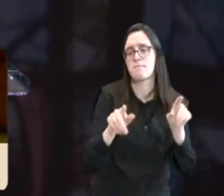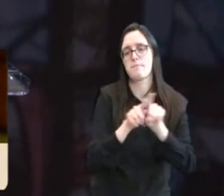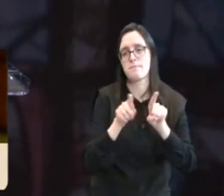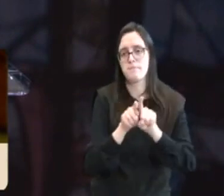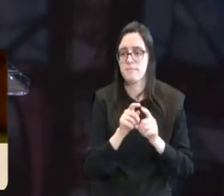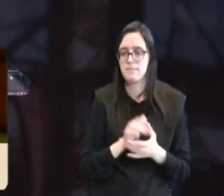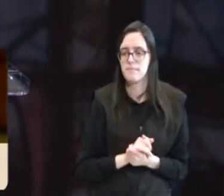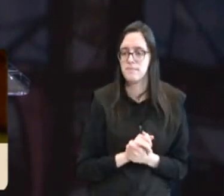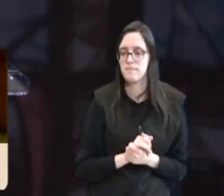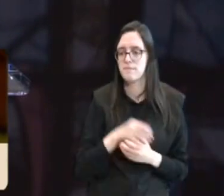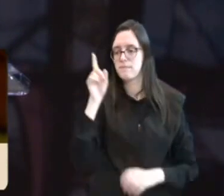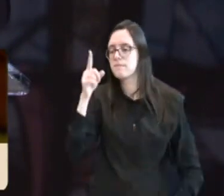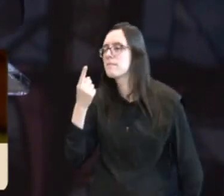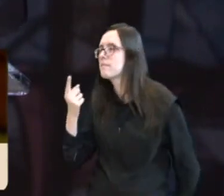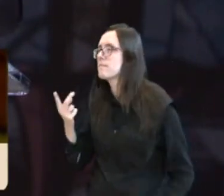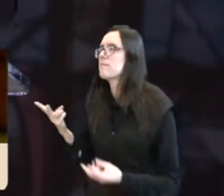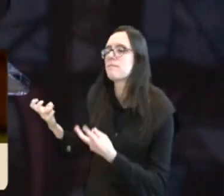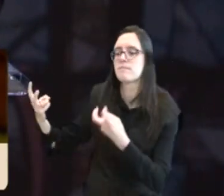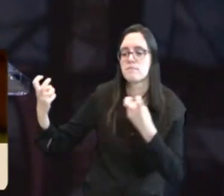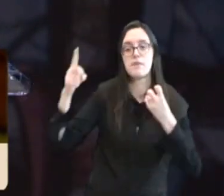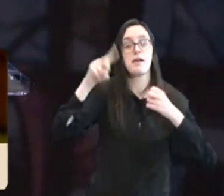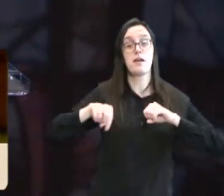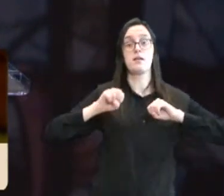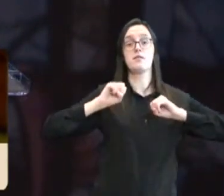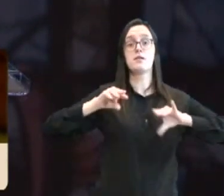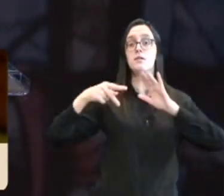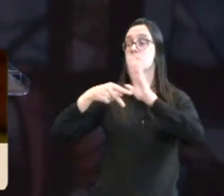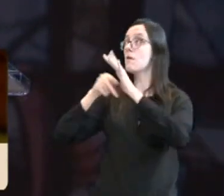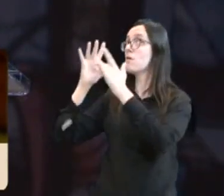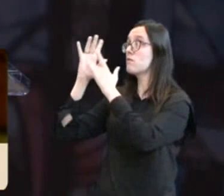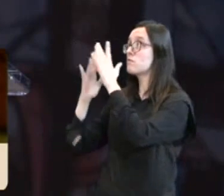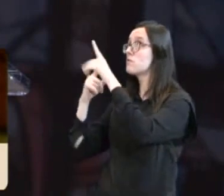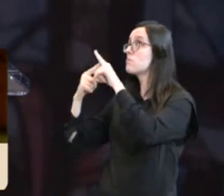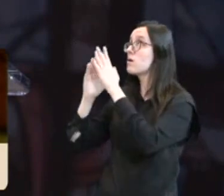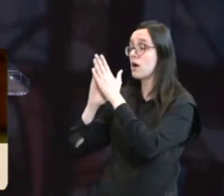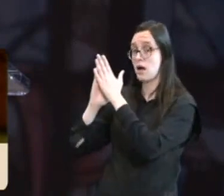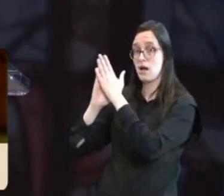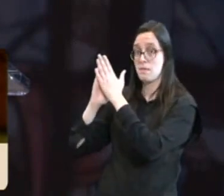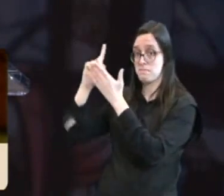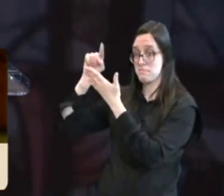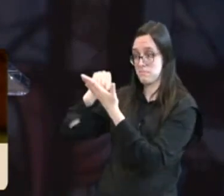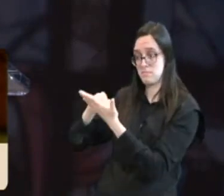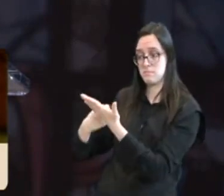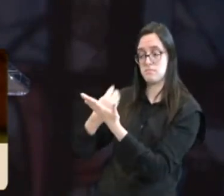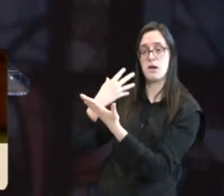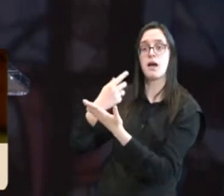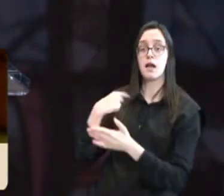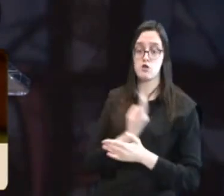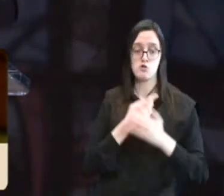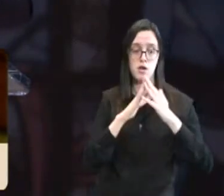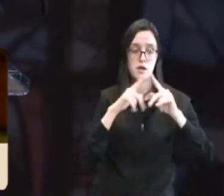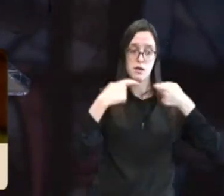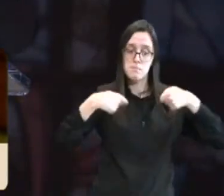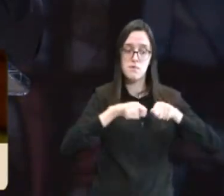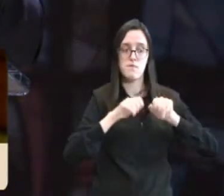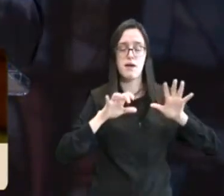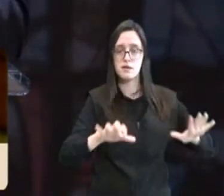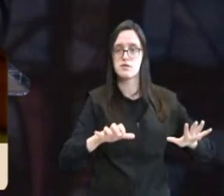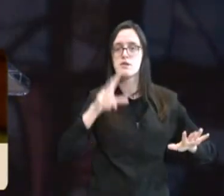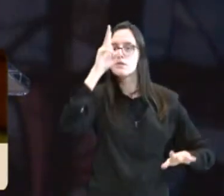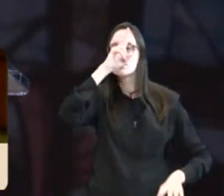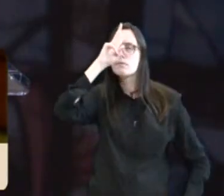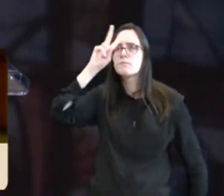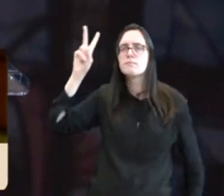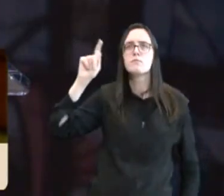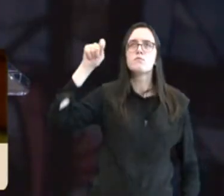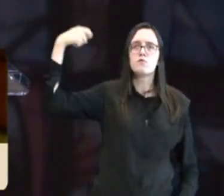é observância dos ensinos de Jesus, porque a igreja faz isto como um culto memorial. Há outros que